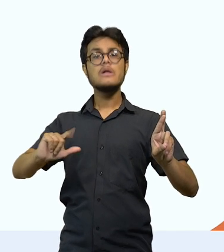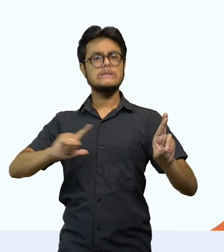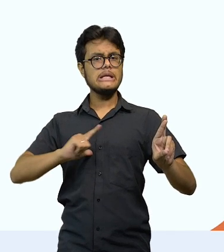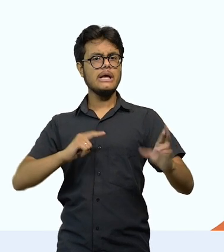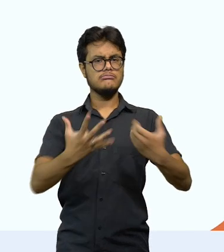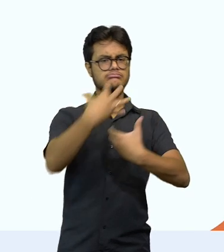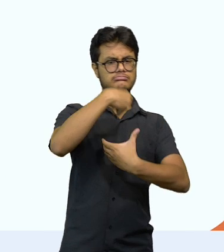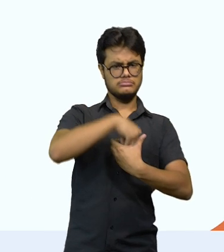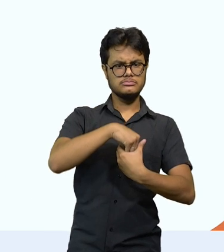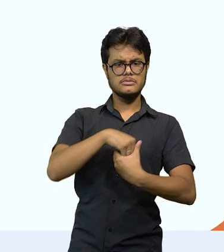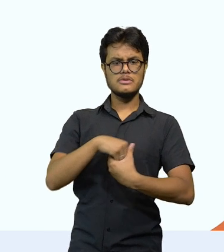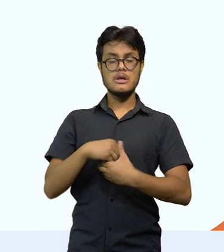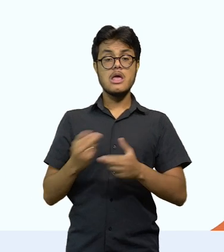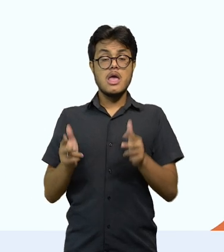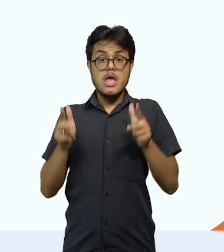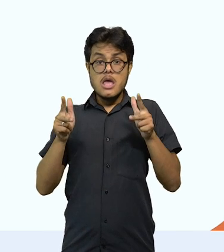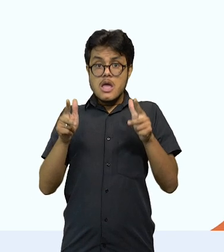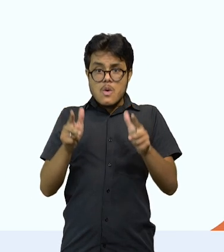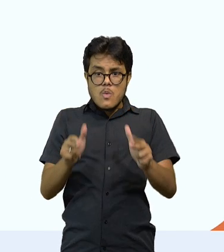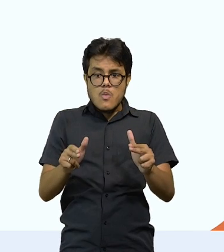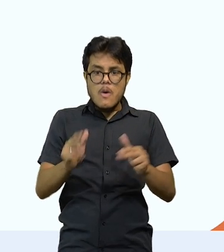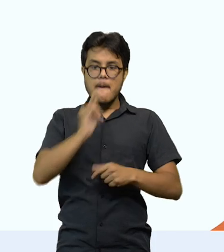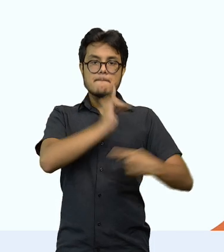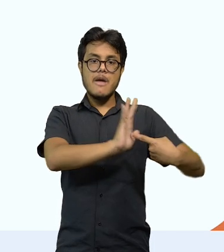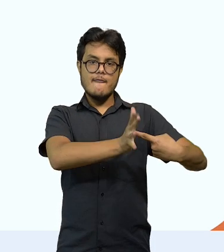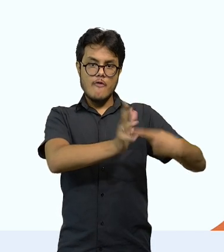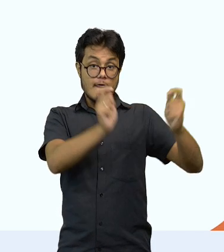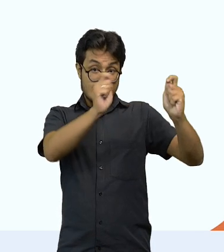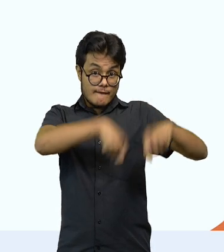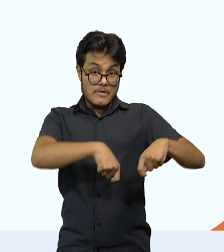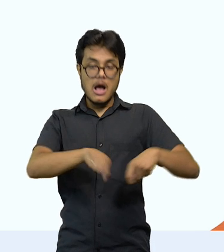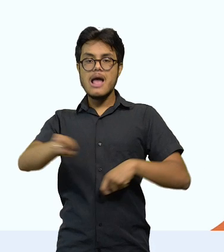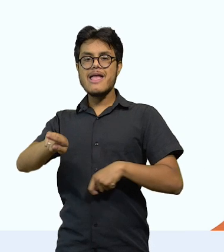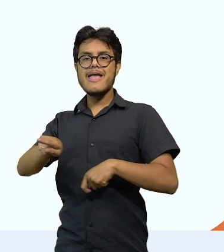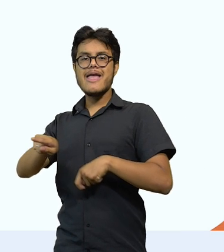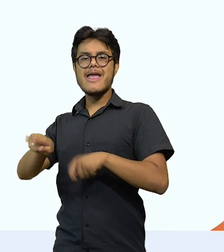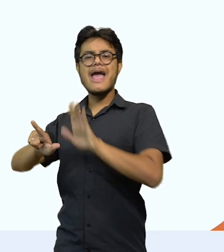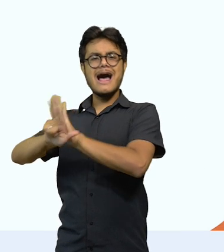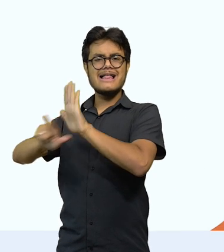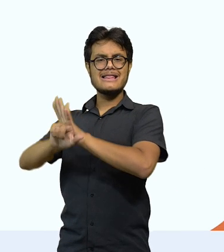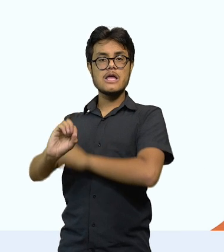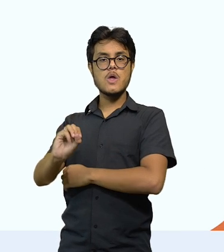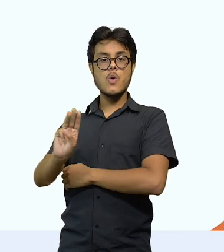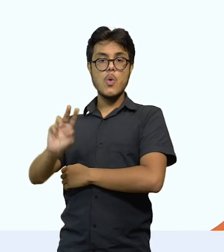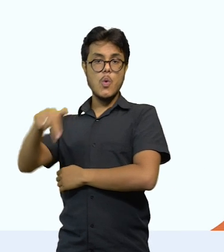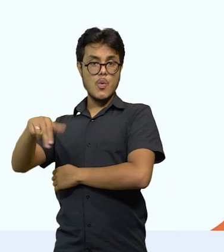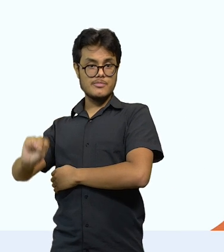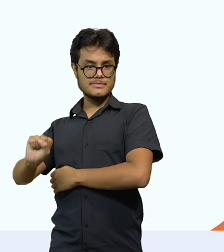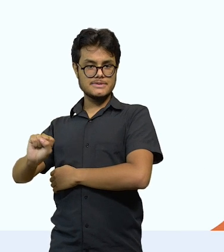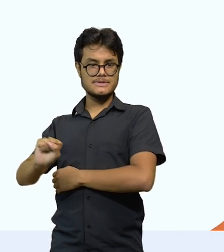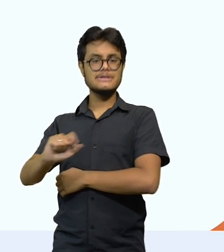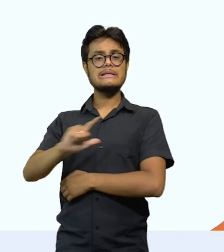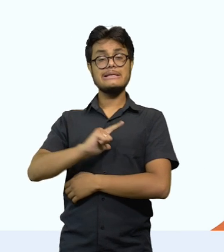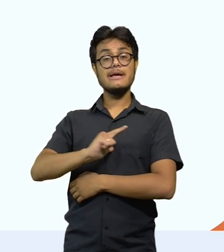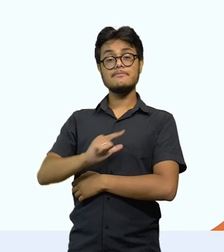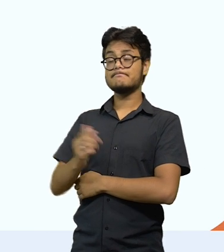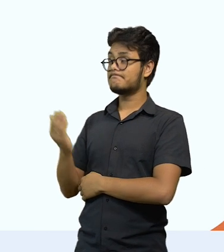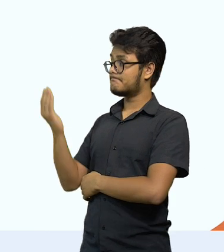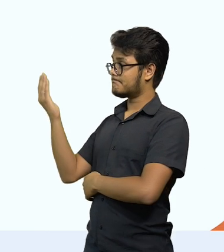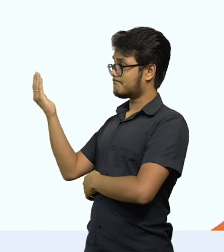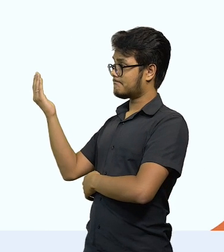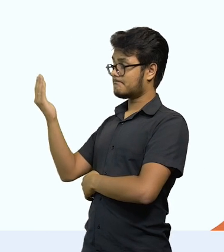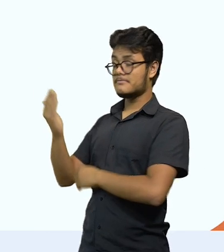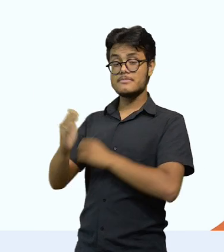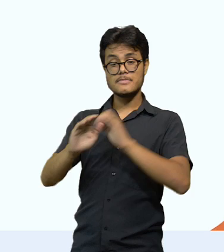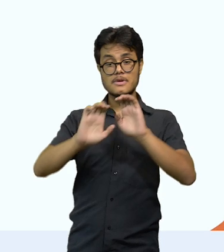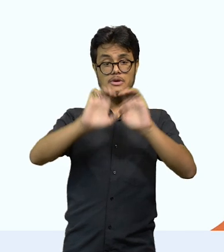interna, quando eu igualar a equação do gerador com a lei de Ohms. Essa igualdade ela está bem aqui, ó. Estou